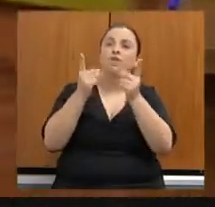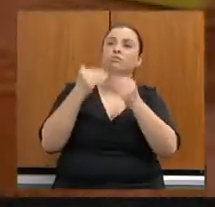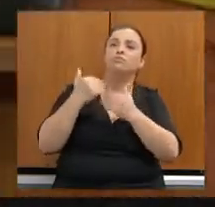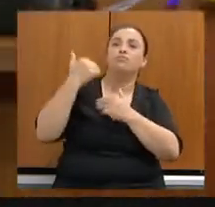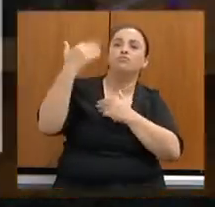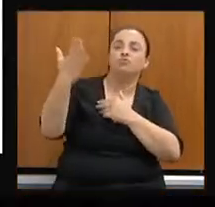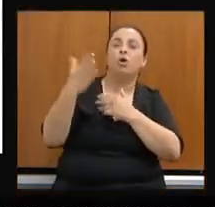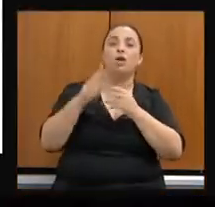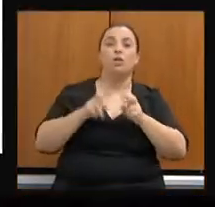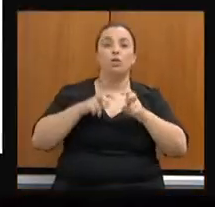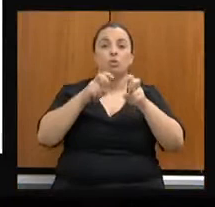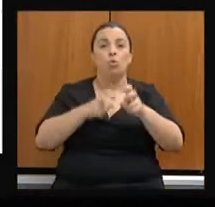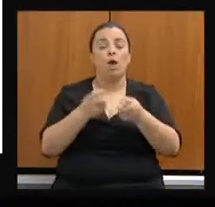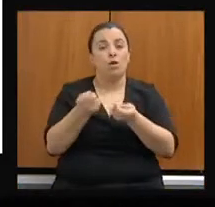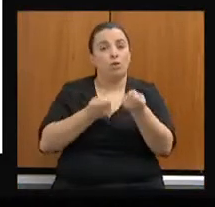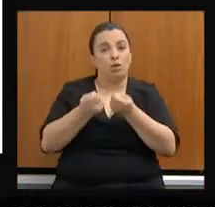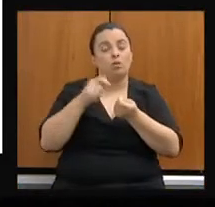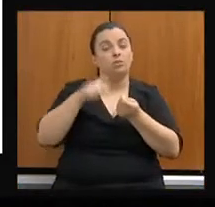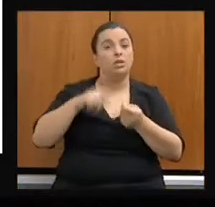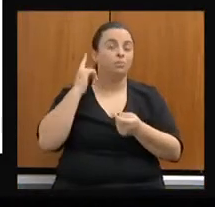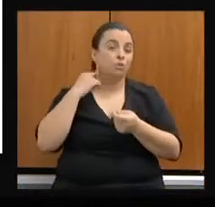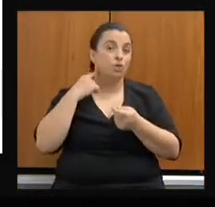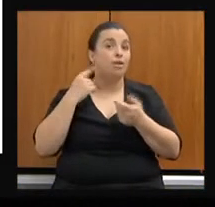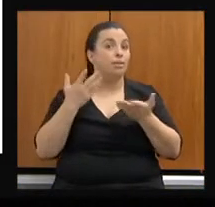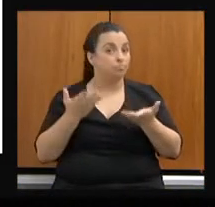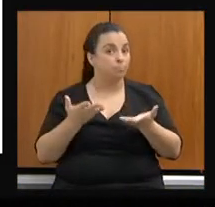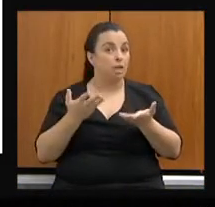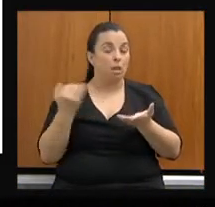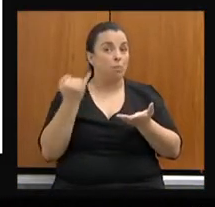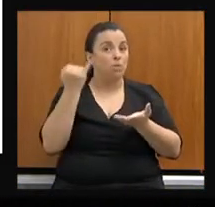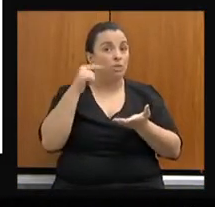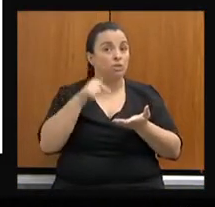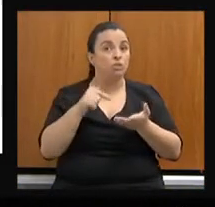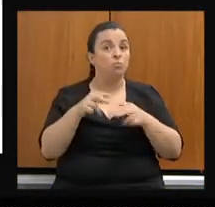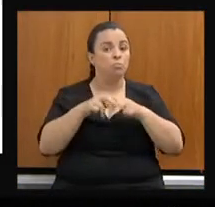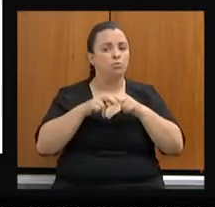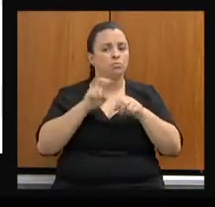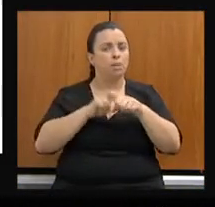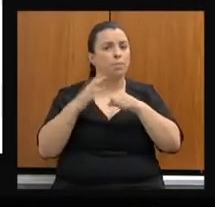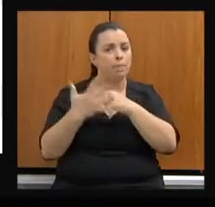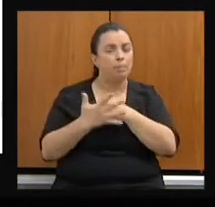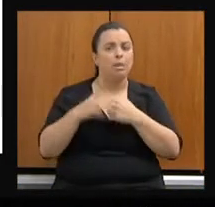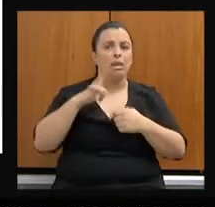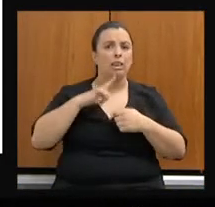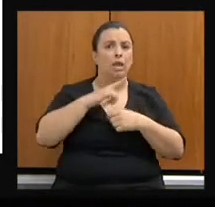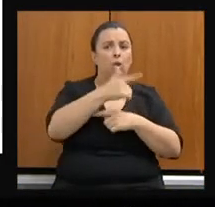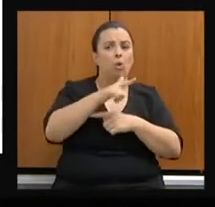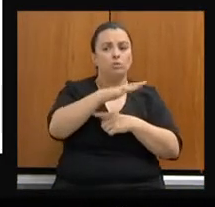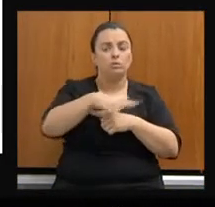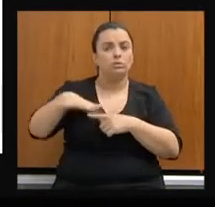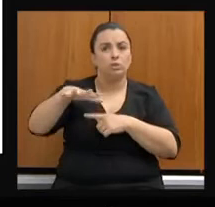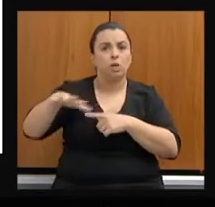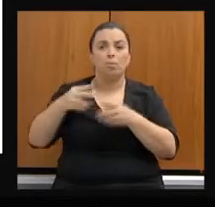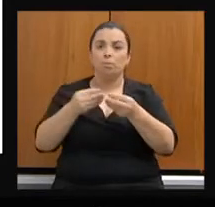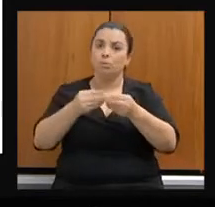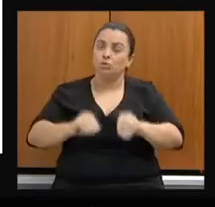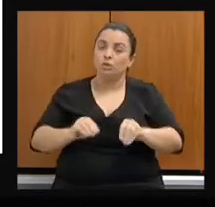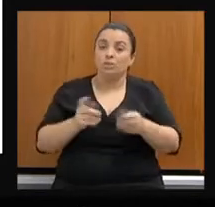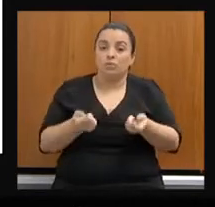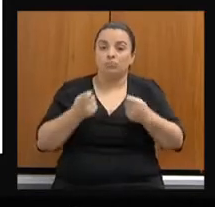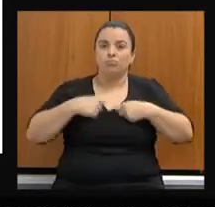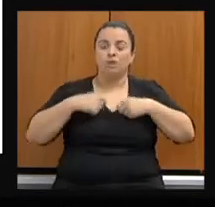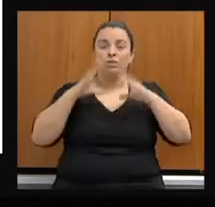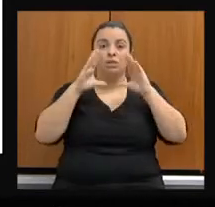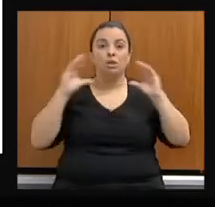Gerais isso um tempo de pandemia no tempo que monte de setores estão prejudicados e a uma lenta muito grande